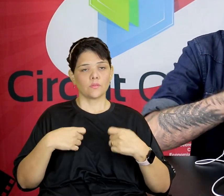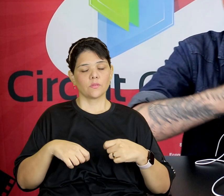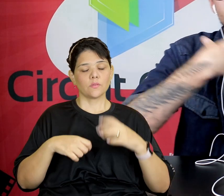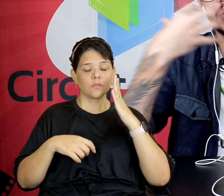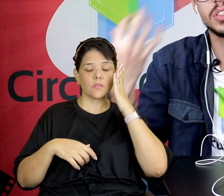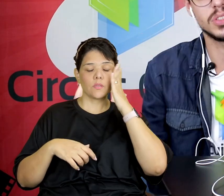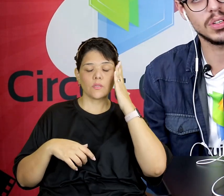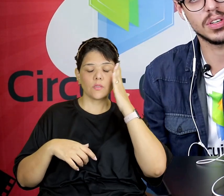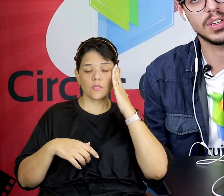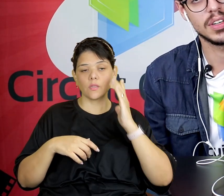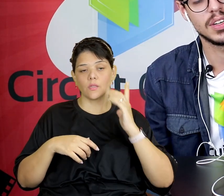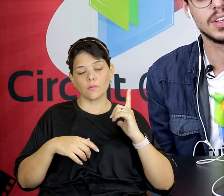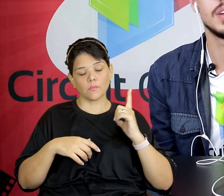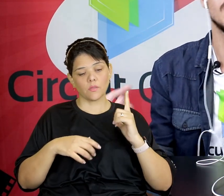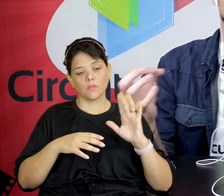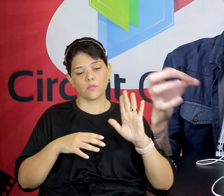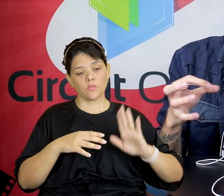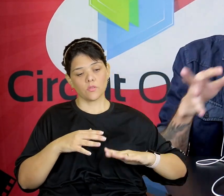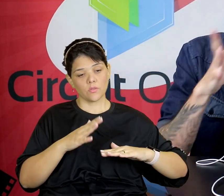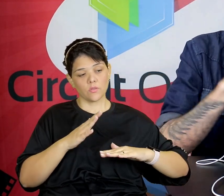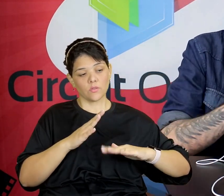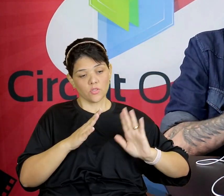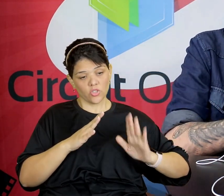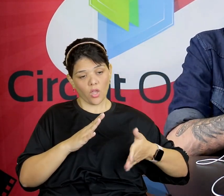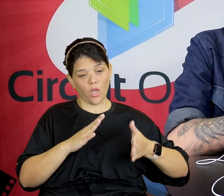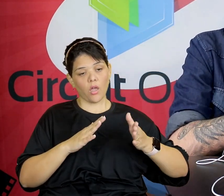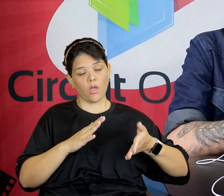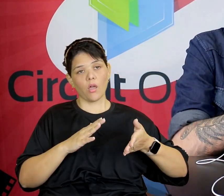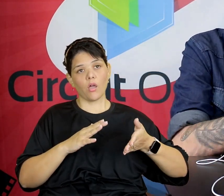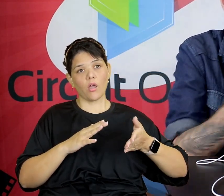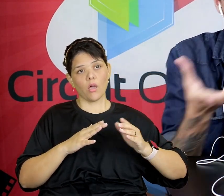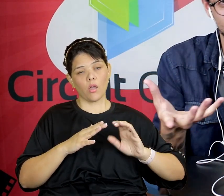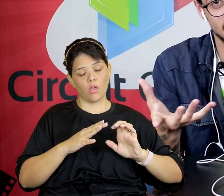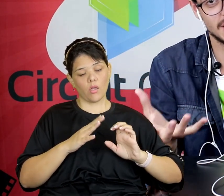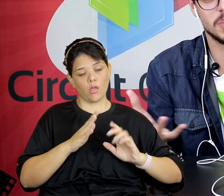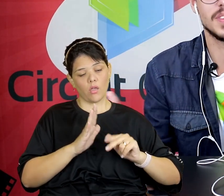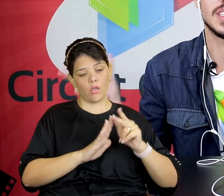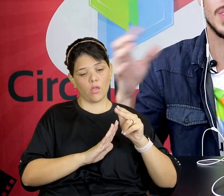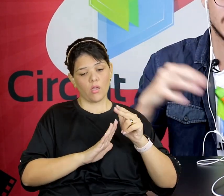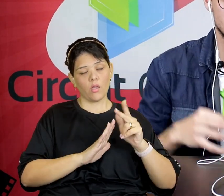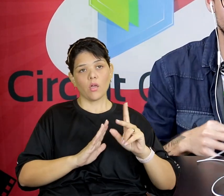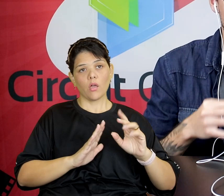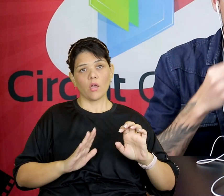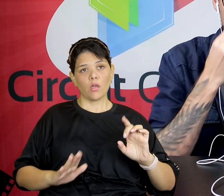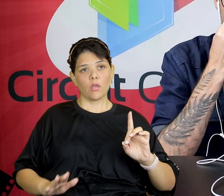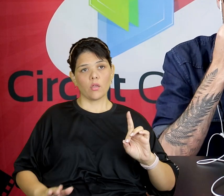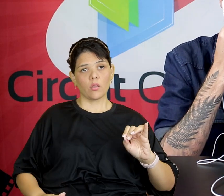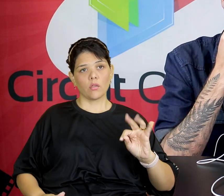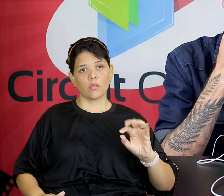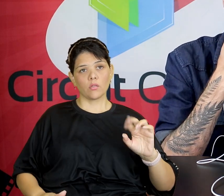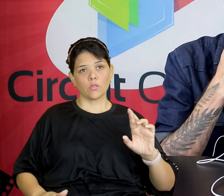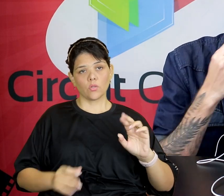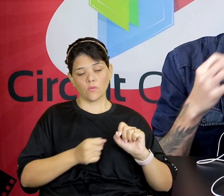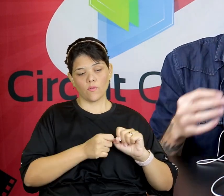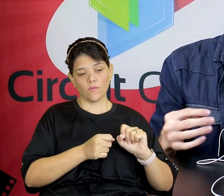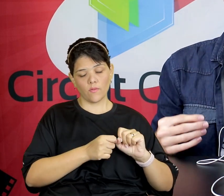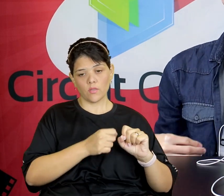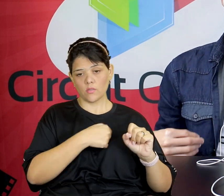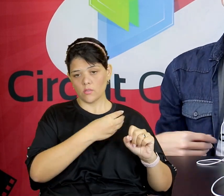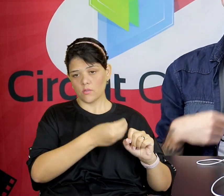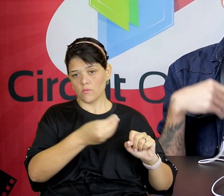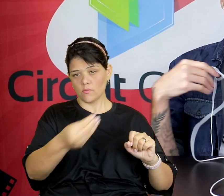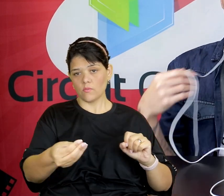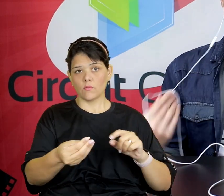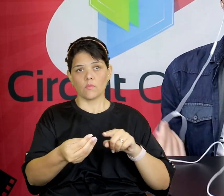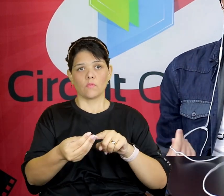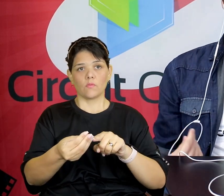uma coisa de outro editor, você tem que entender o que ele fez e o que ele está fazendo para você não atrapalhar. Então, a gente vai falar muito